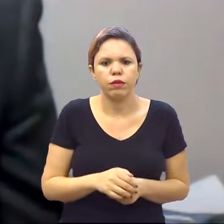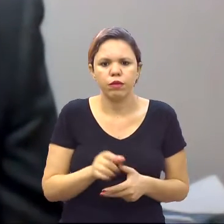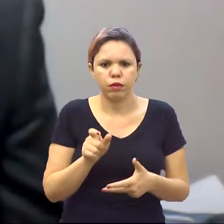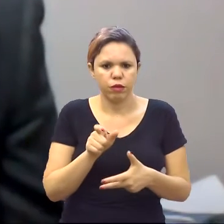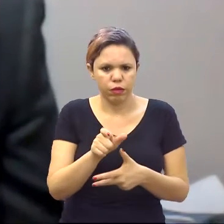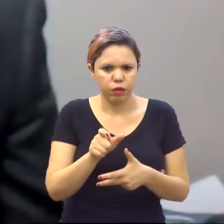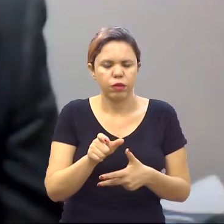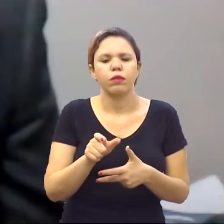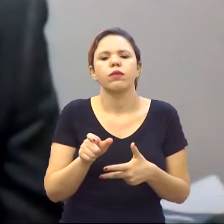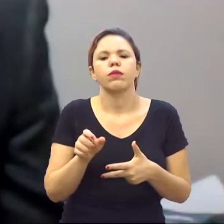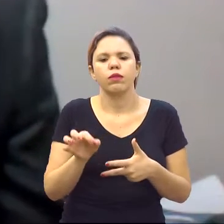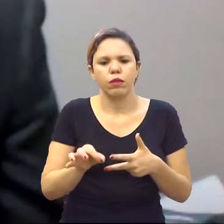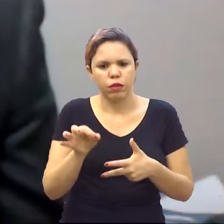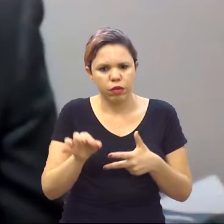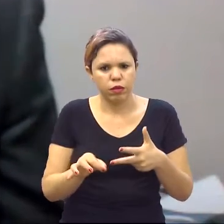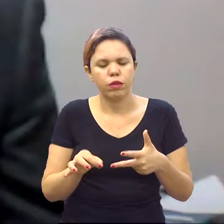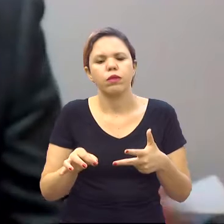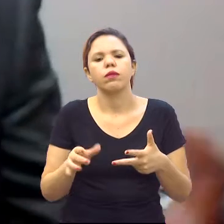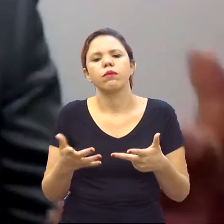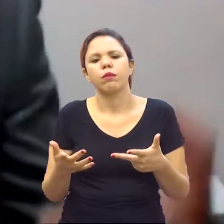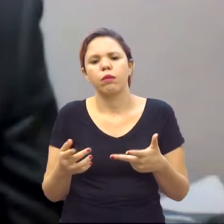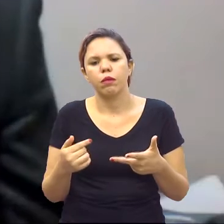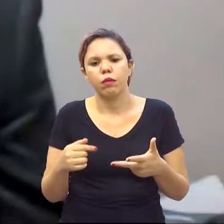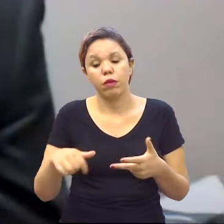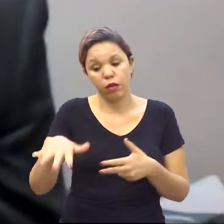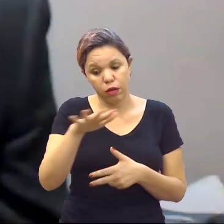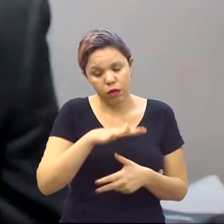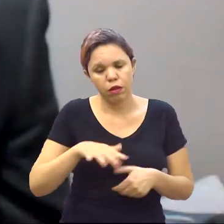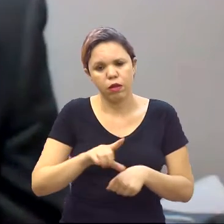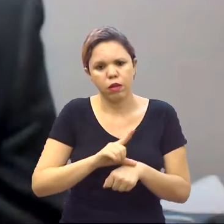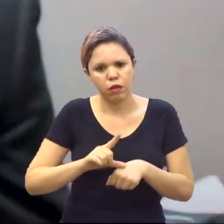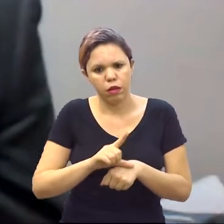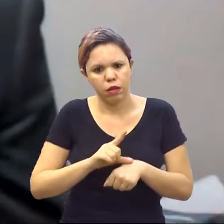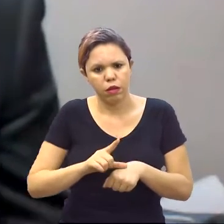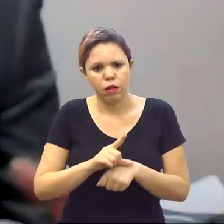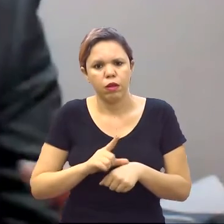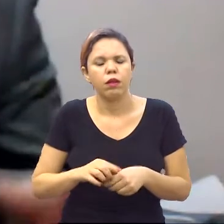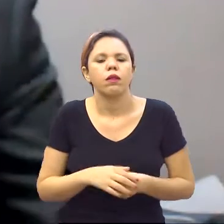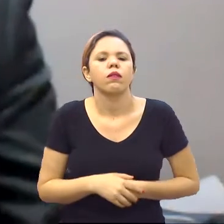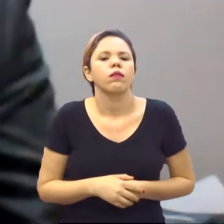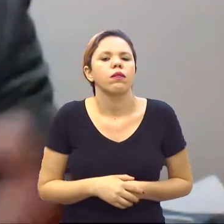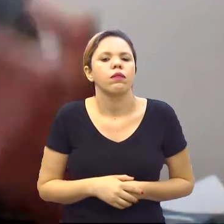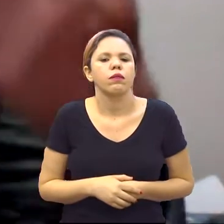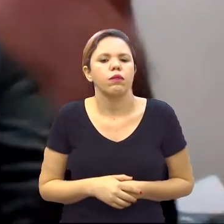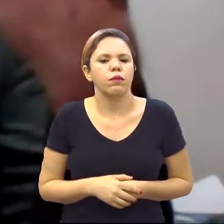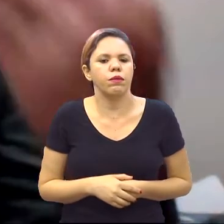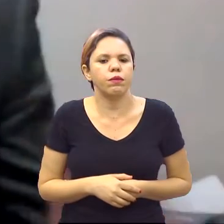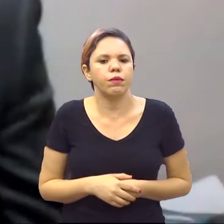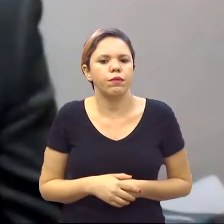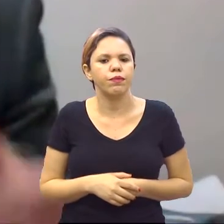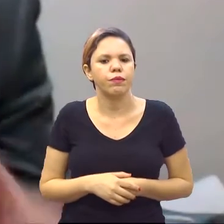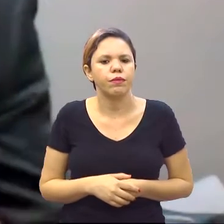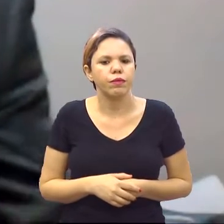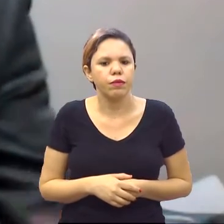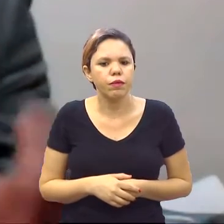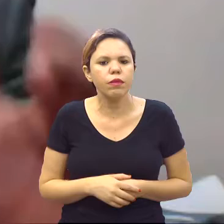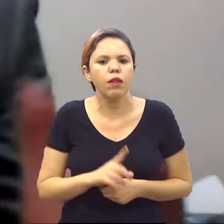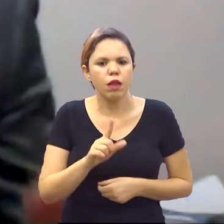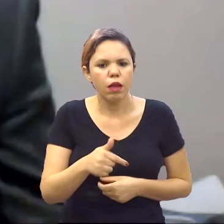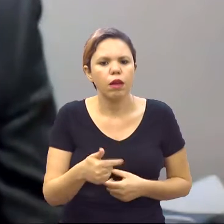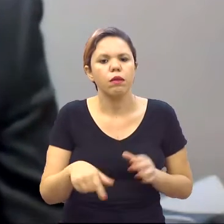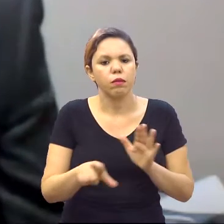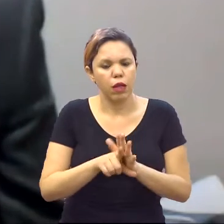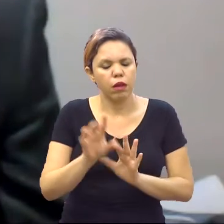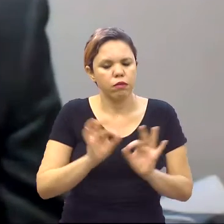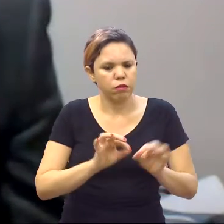poderes legislativo, executivo, para que essas legislações, que são tábuas de lei